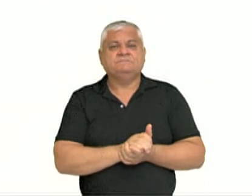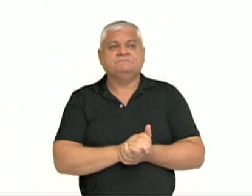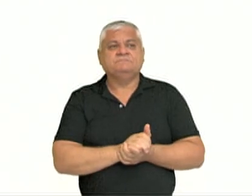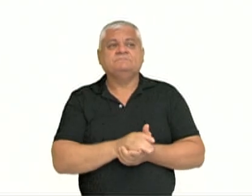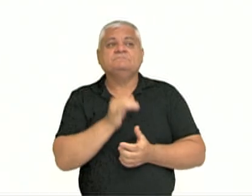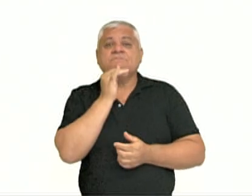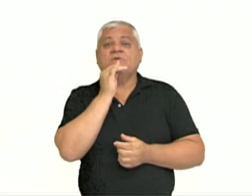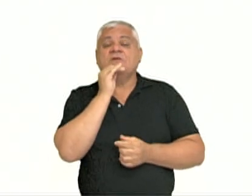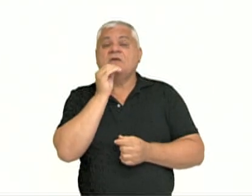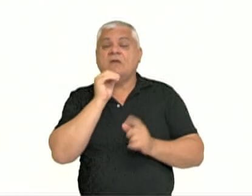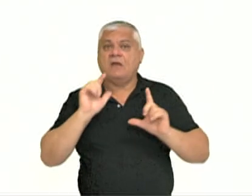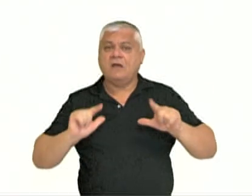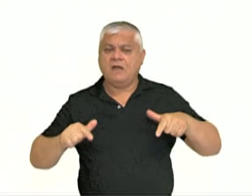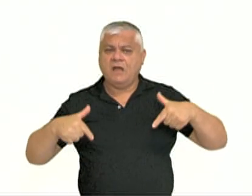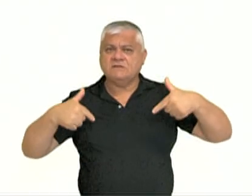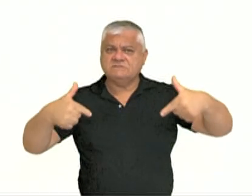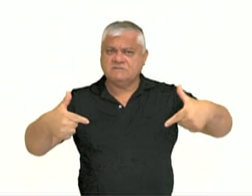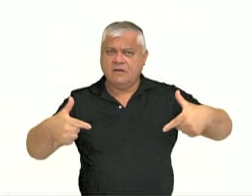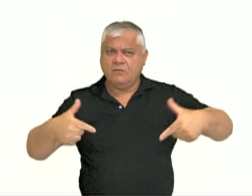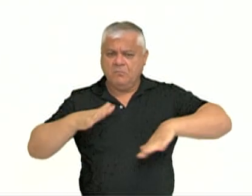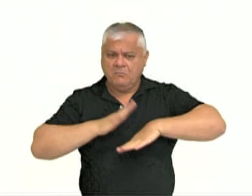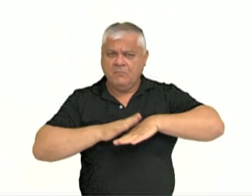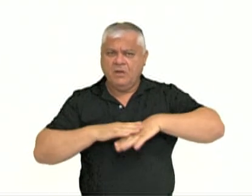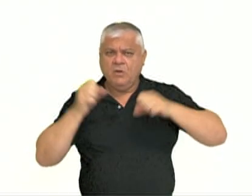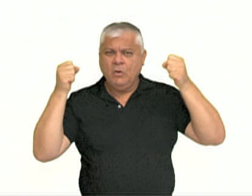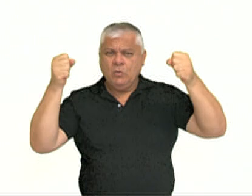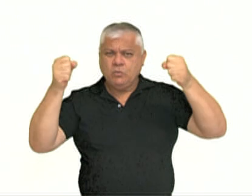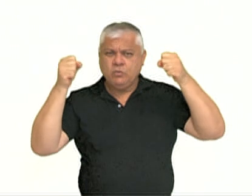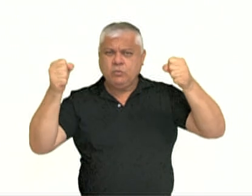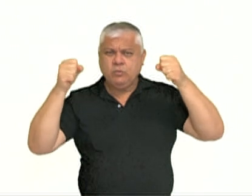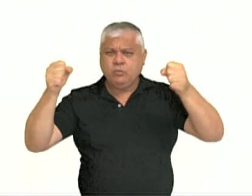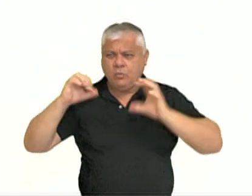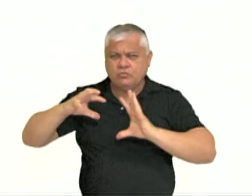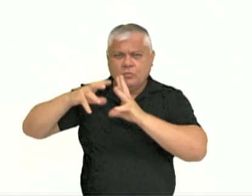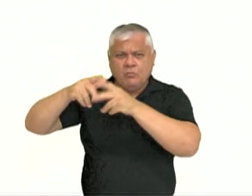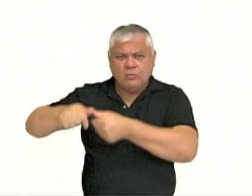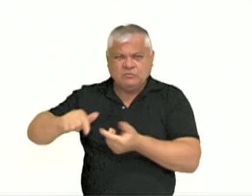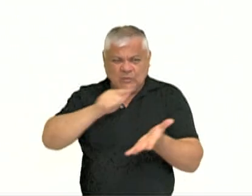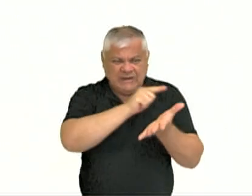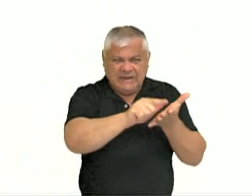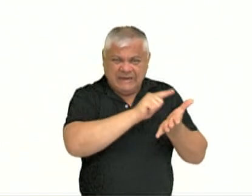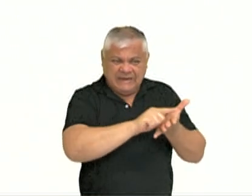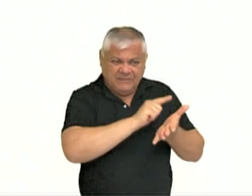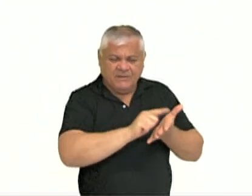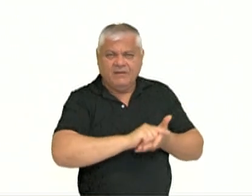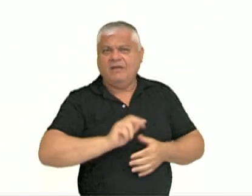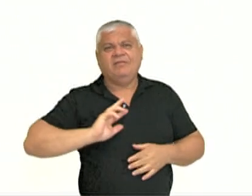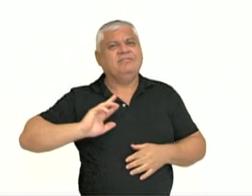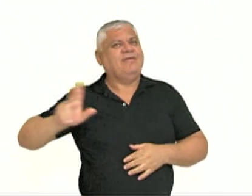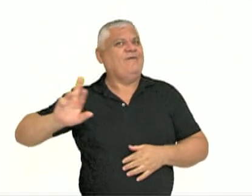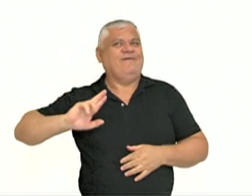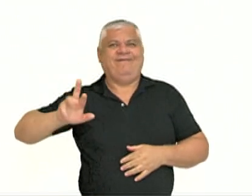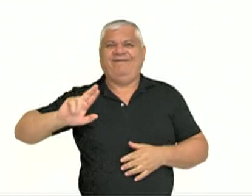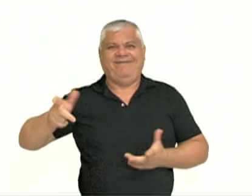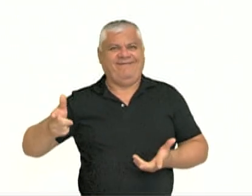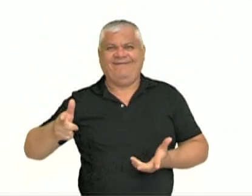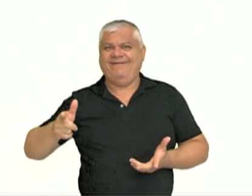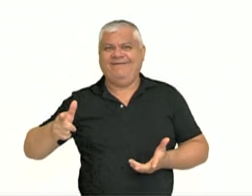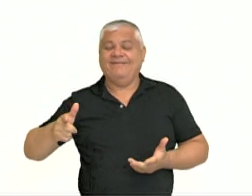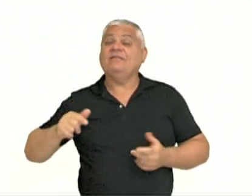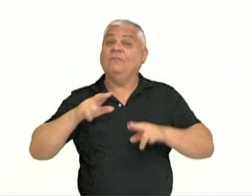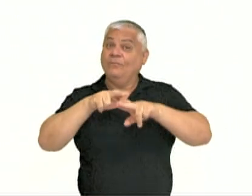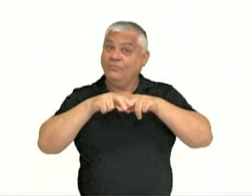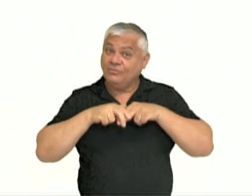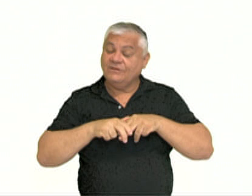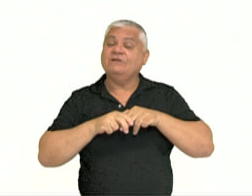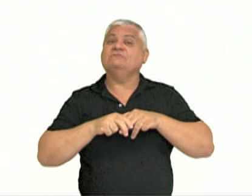essa ação não é um hábito de torcedores na maior parte do mundo? Infelizmente, deveria ser, mas não é. Então,